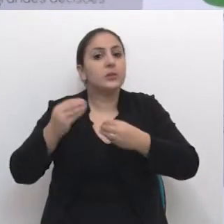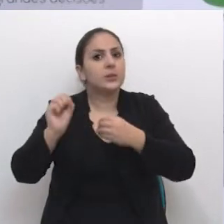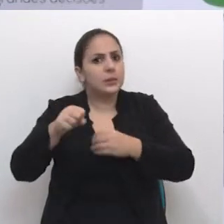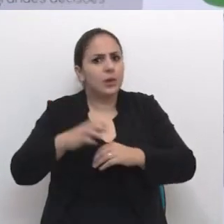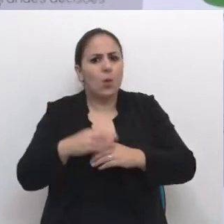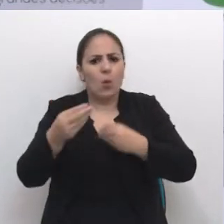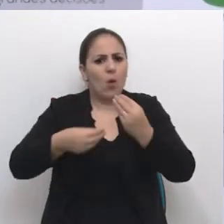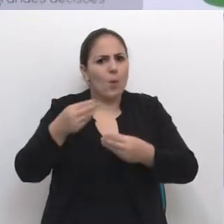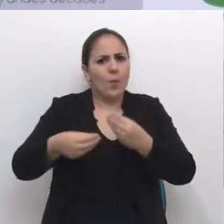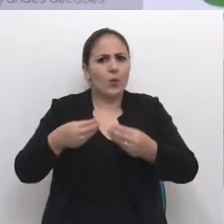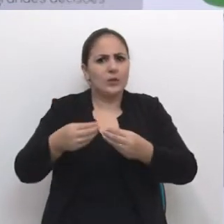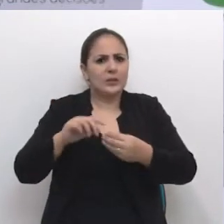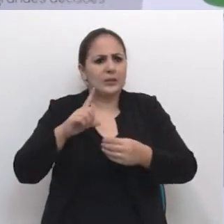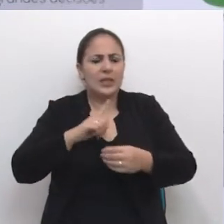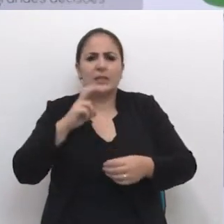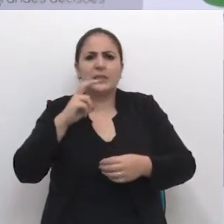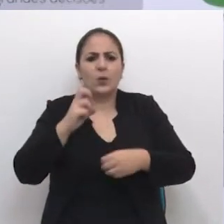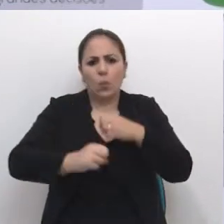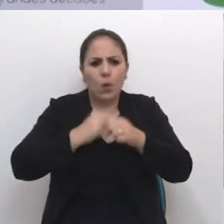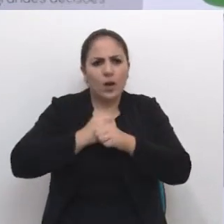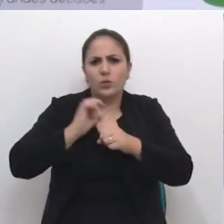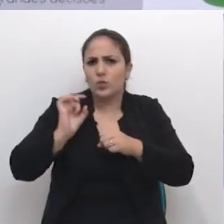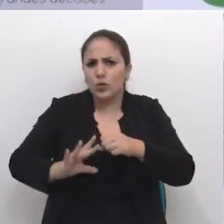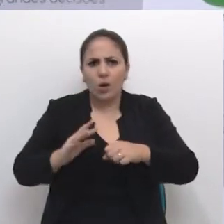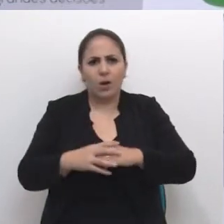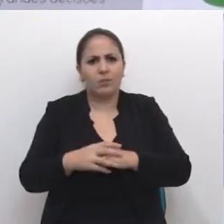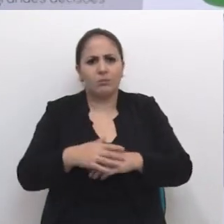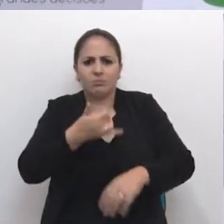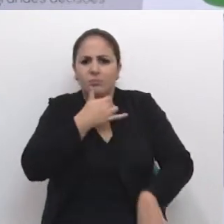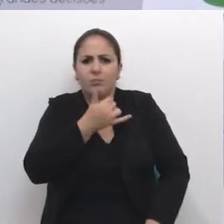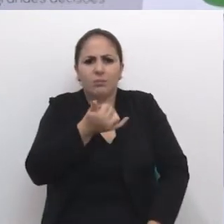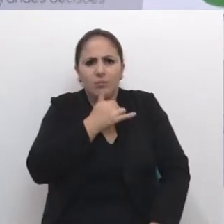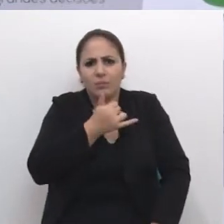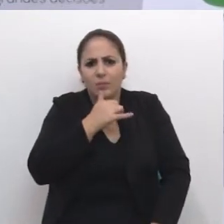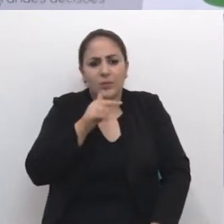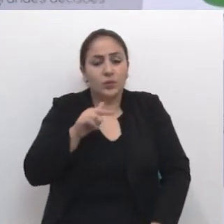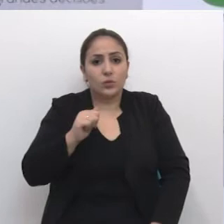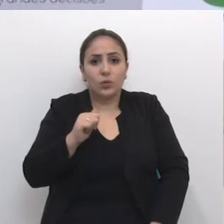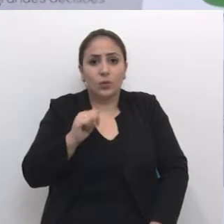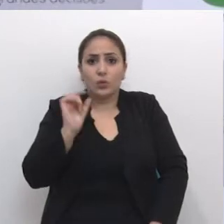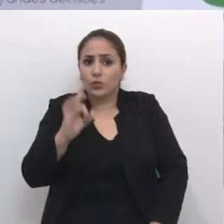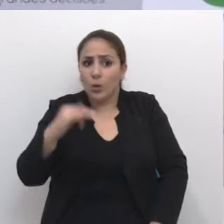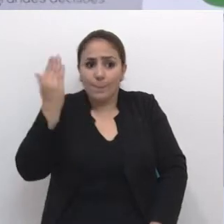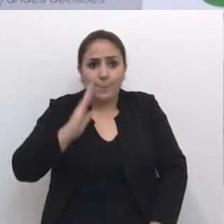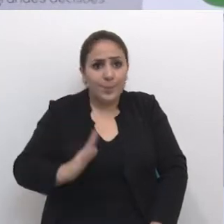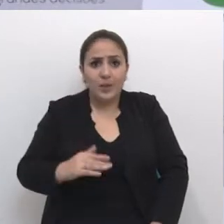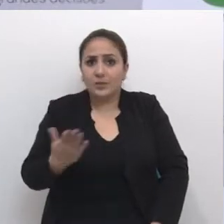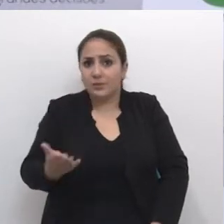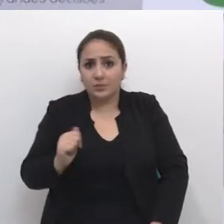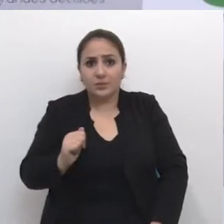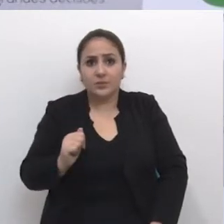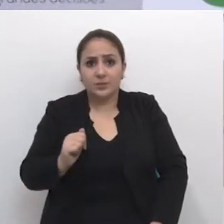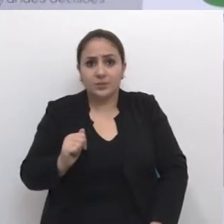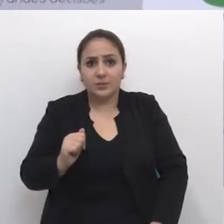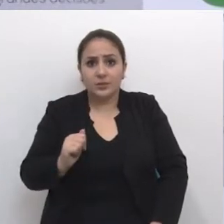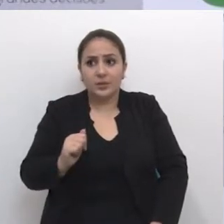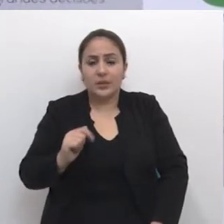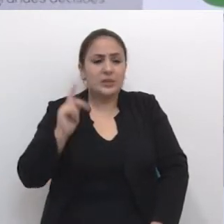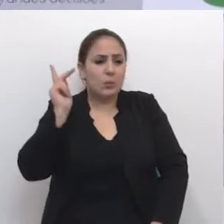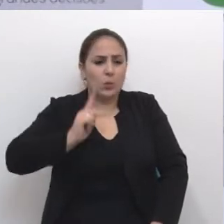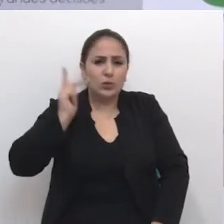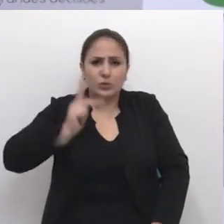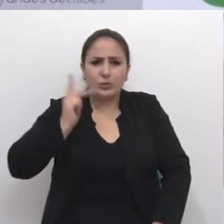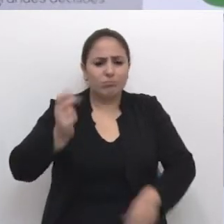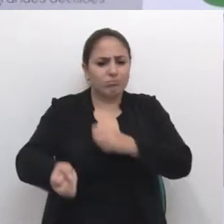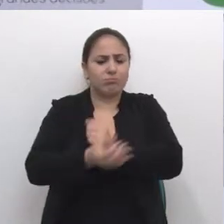viu uma carteira ter validade de 5 anos? É lamentável isso. Isso só no Brasil mesmo. Diante dessa